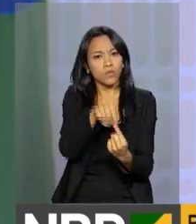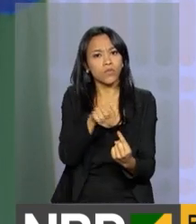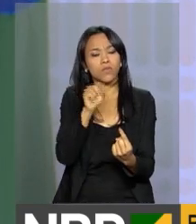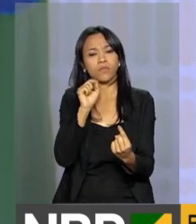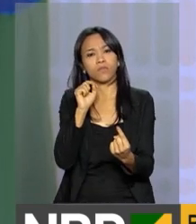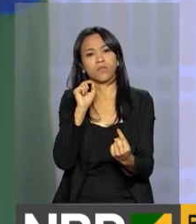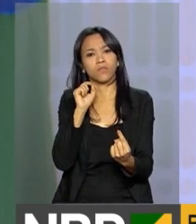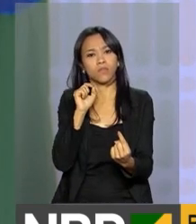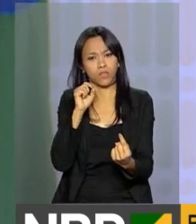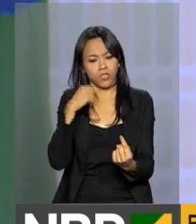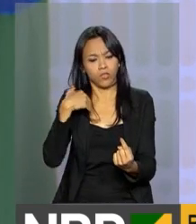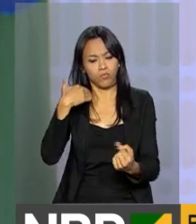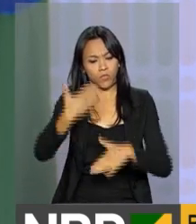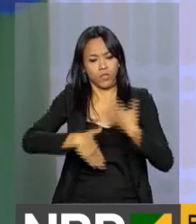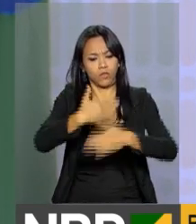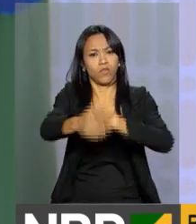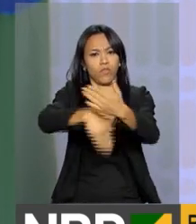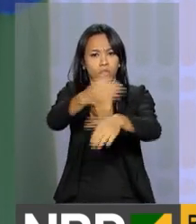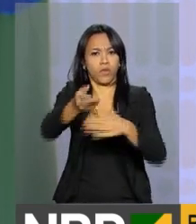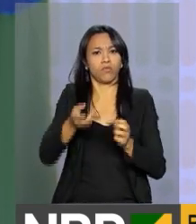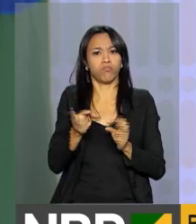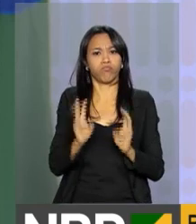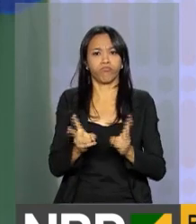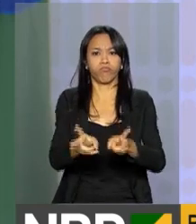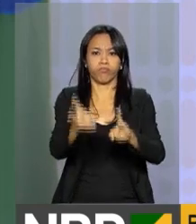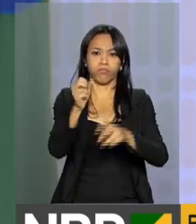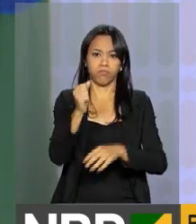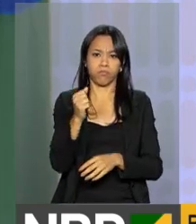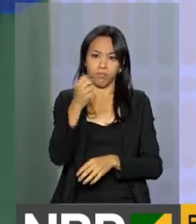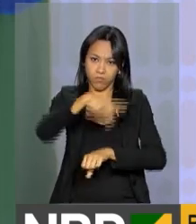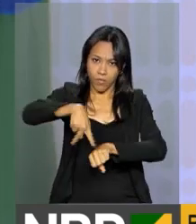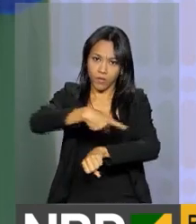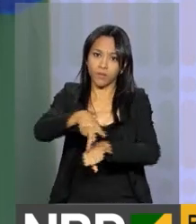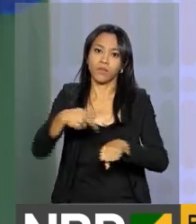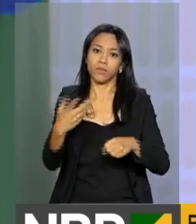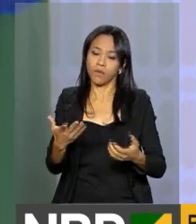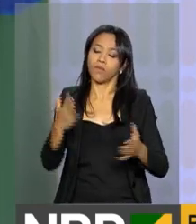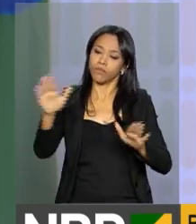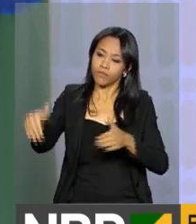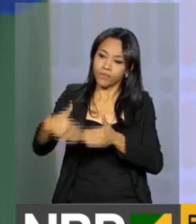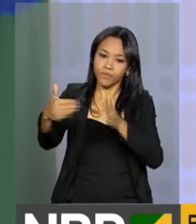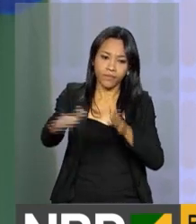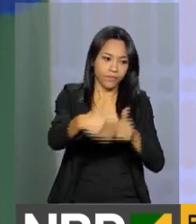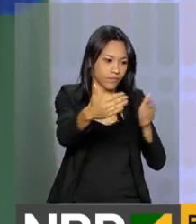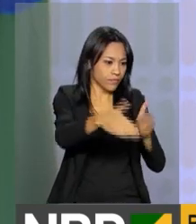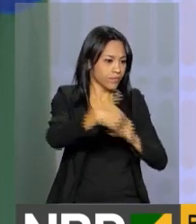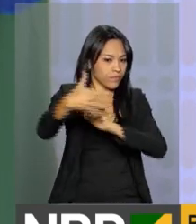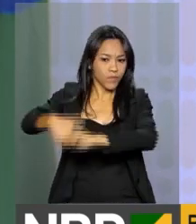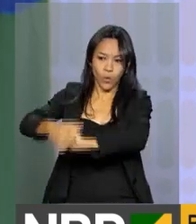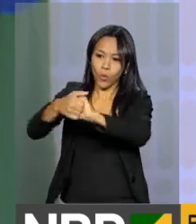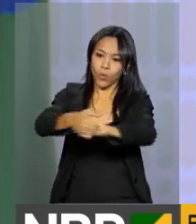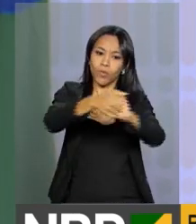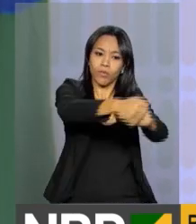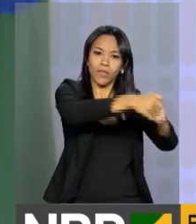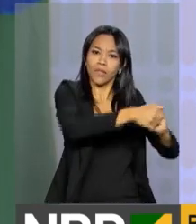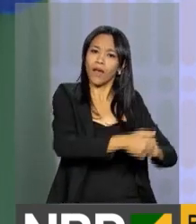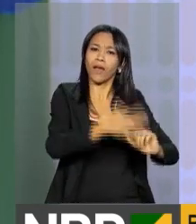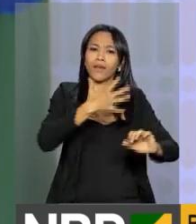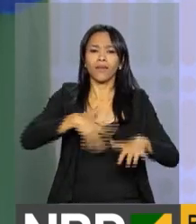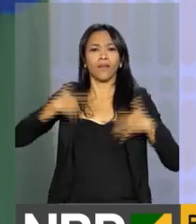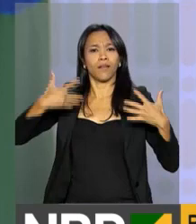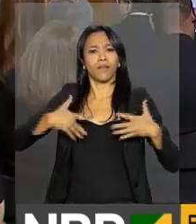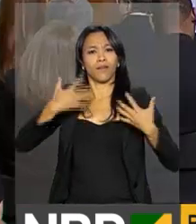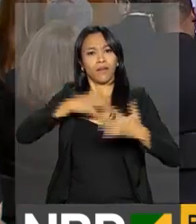desenvolvimento sustentável. Portanto, ao cumprimentar a todos, ao nos regozijarmos